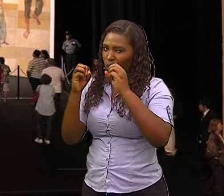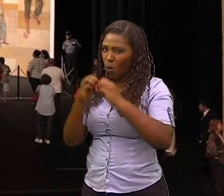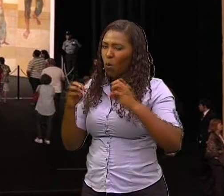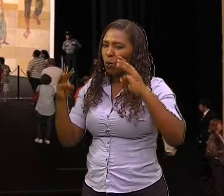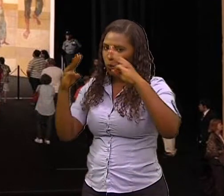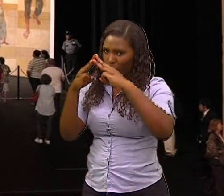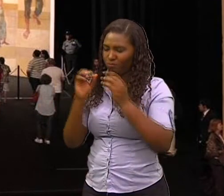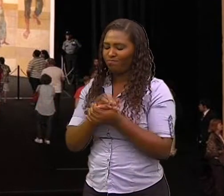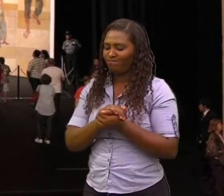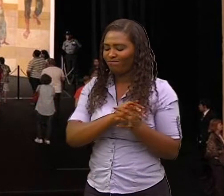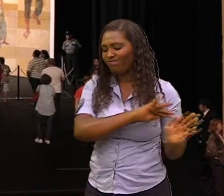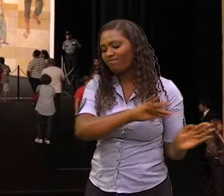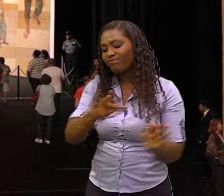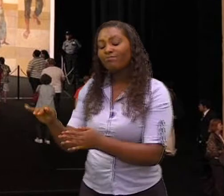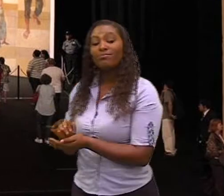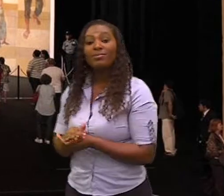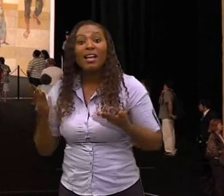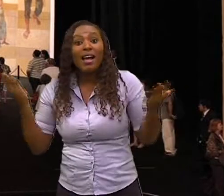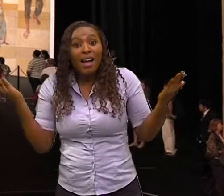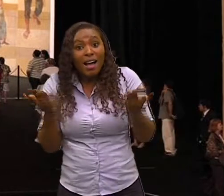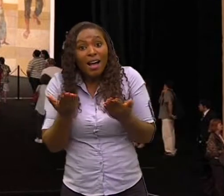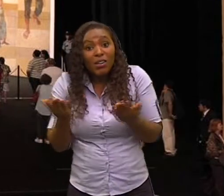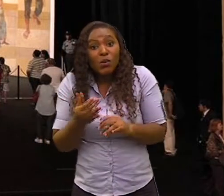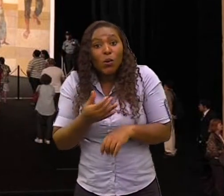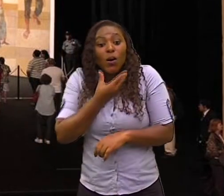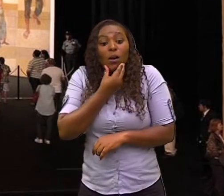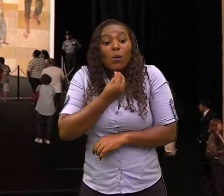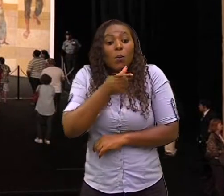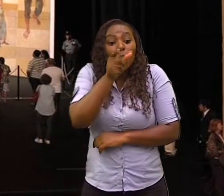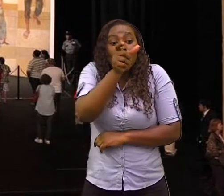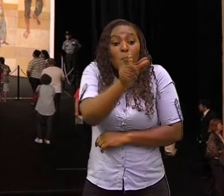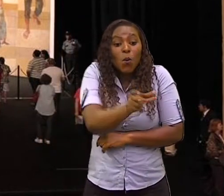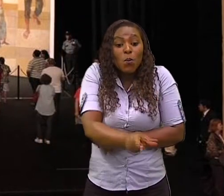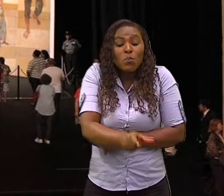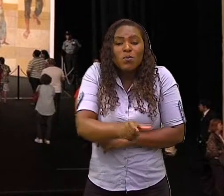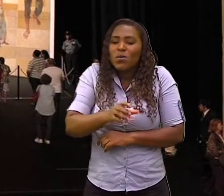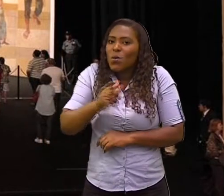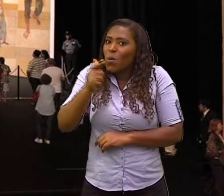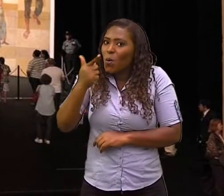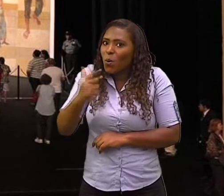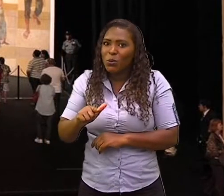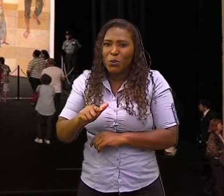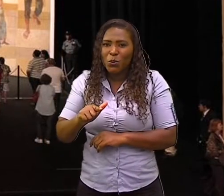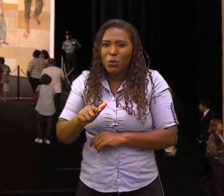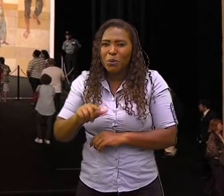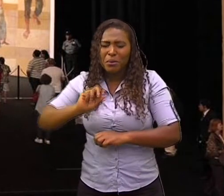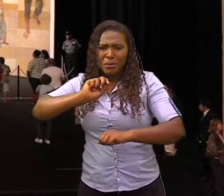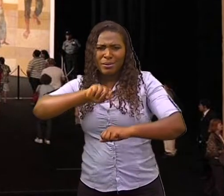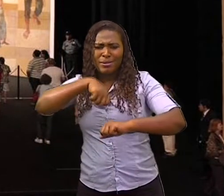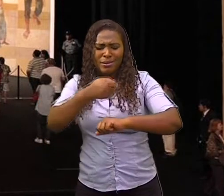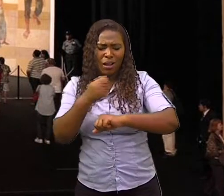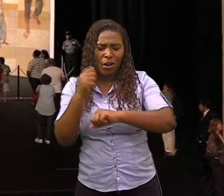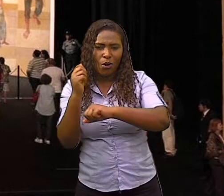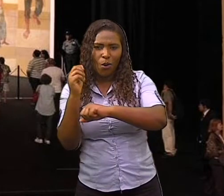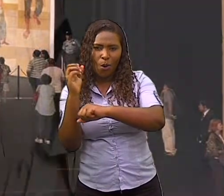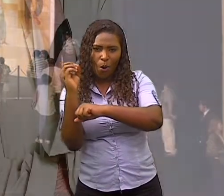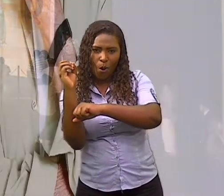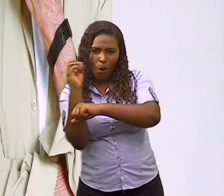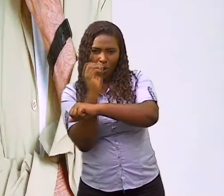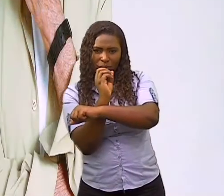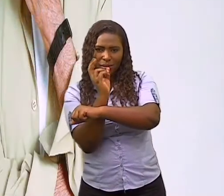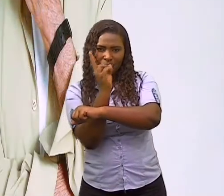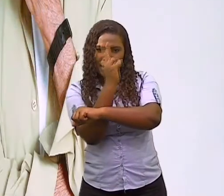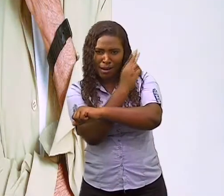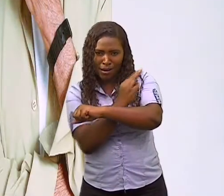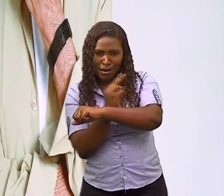mas vamos falar de um outro artista, de um outro viés, que trabalharam juntos, que é Oscar Niemeyer. Oscar Ribeiro